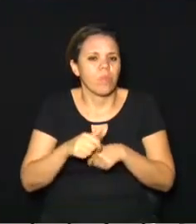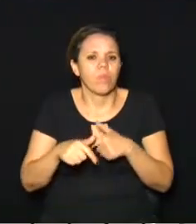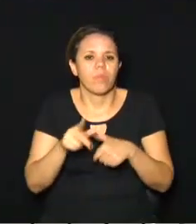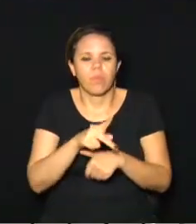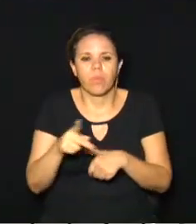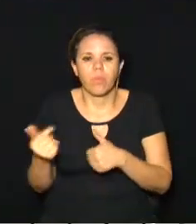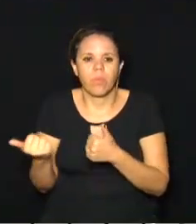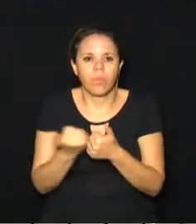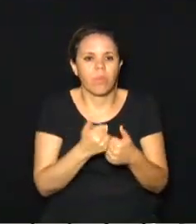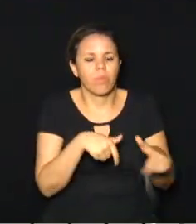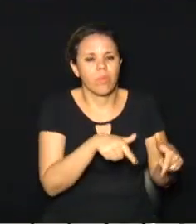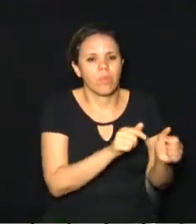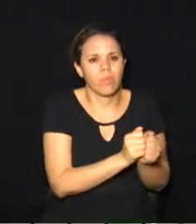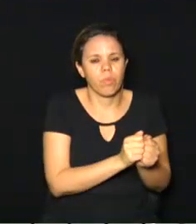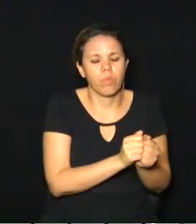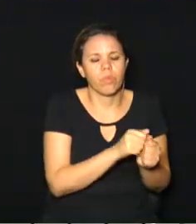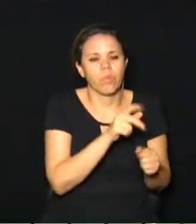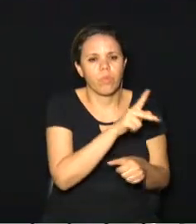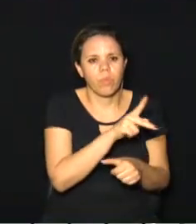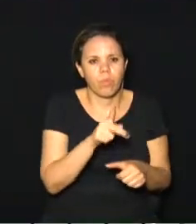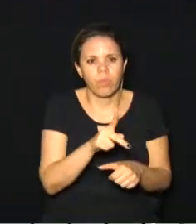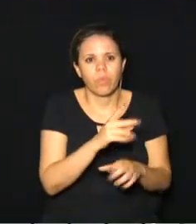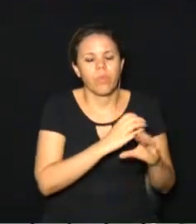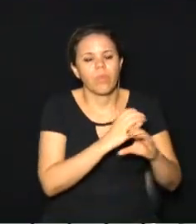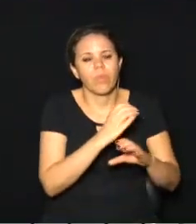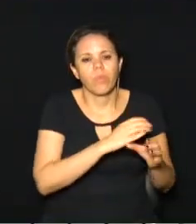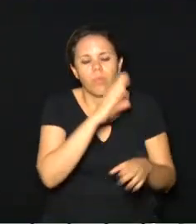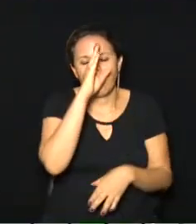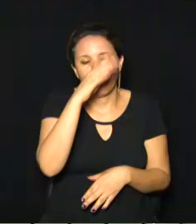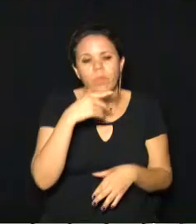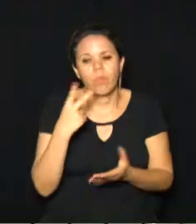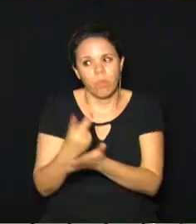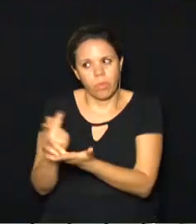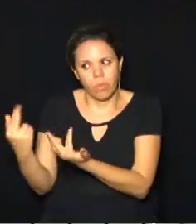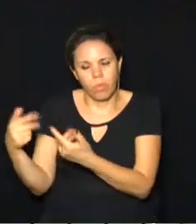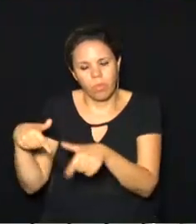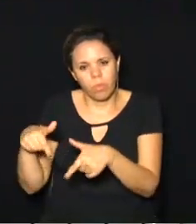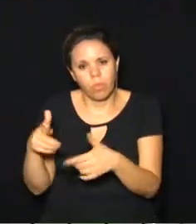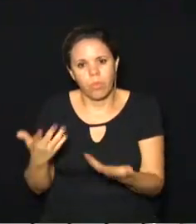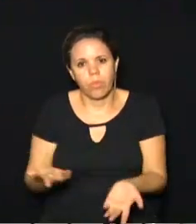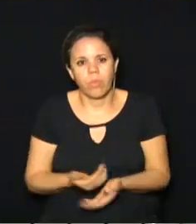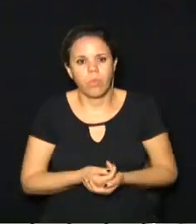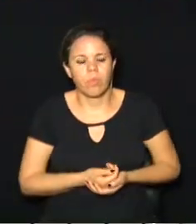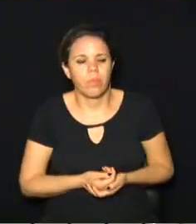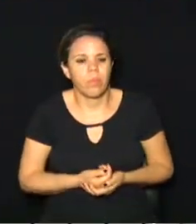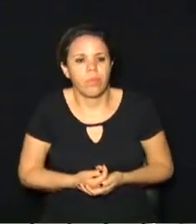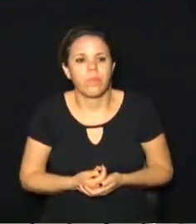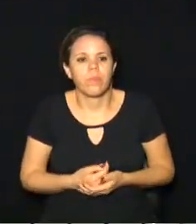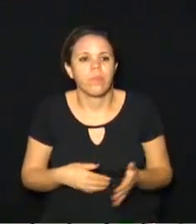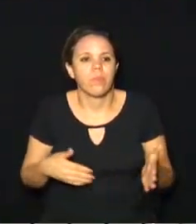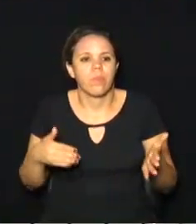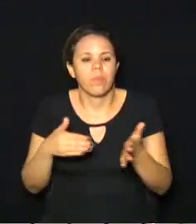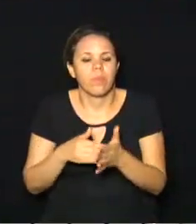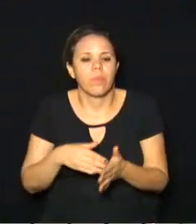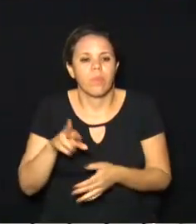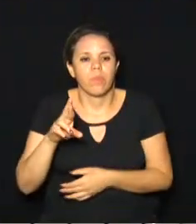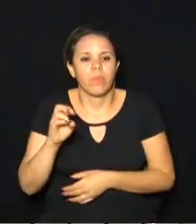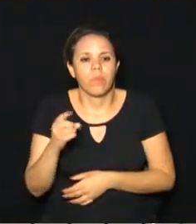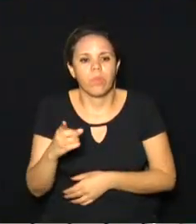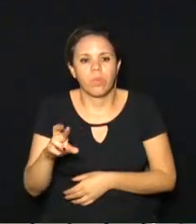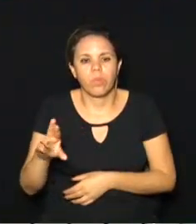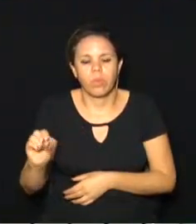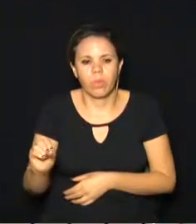titular, exercendo o mesmo cargo e função, né? Da questão de isonomia. E, por último, o Rodrigo